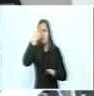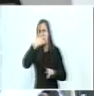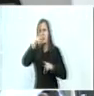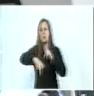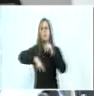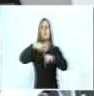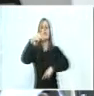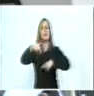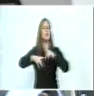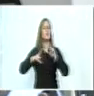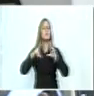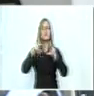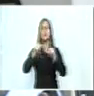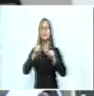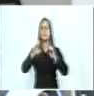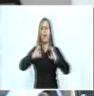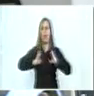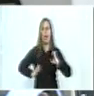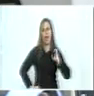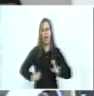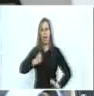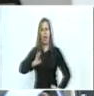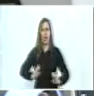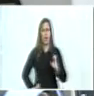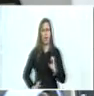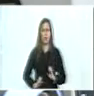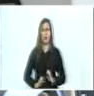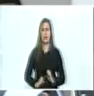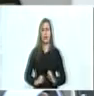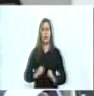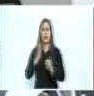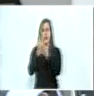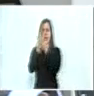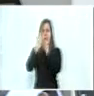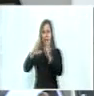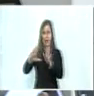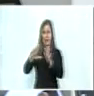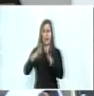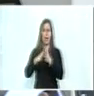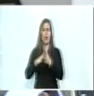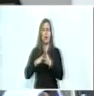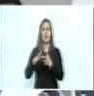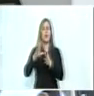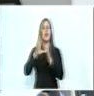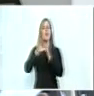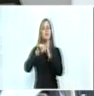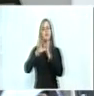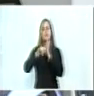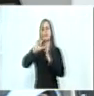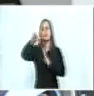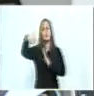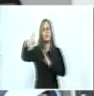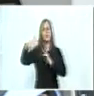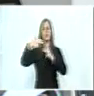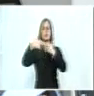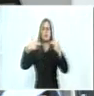pública, ética e combate à corrupção no município de Viçosa e da outras providências.